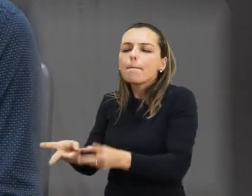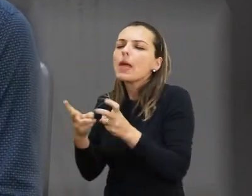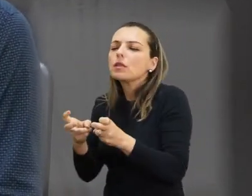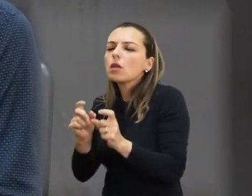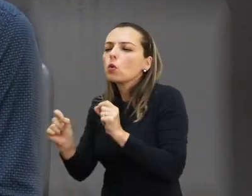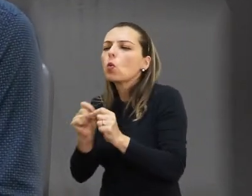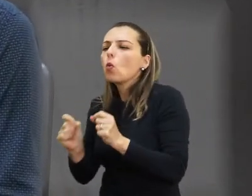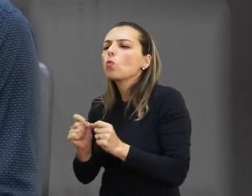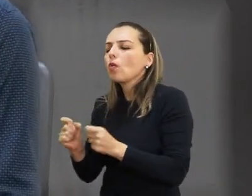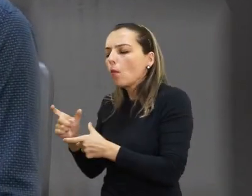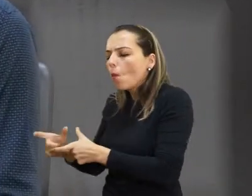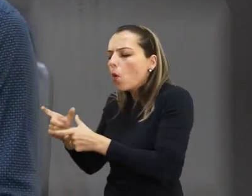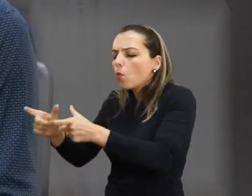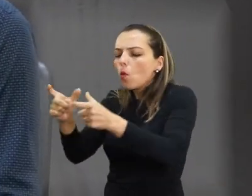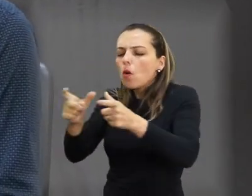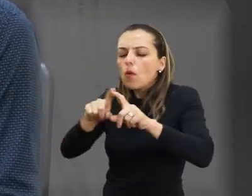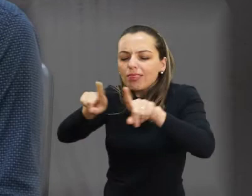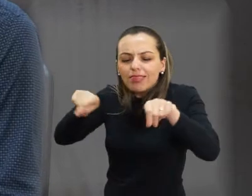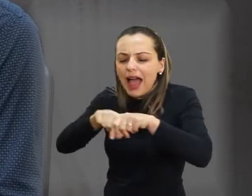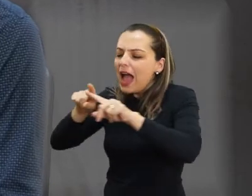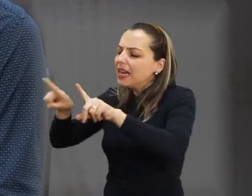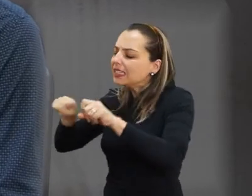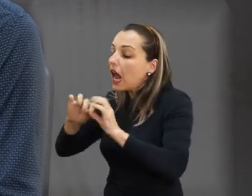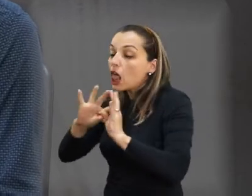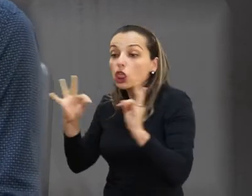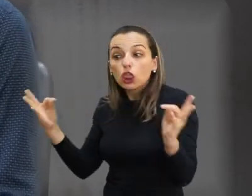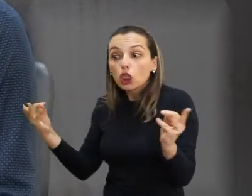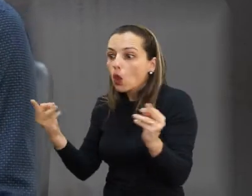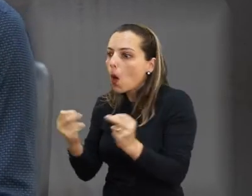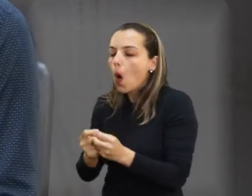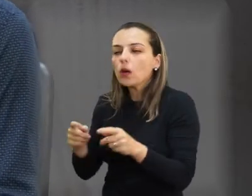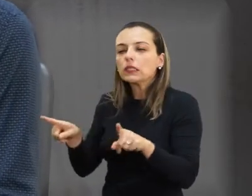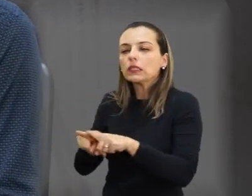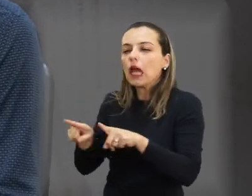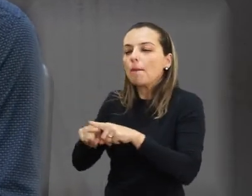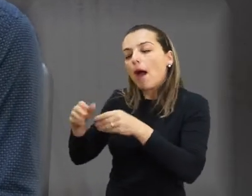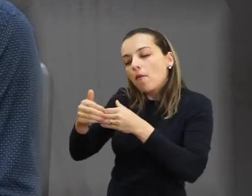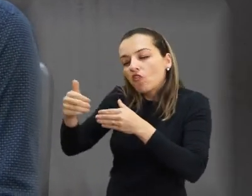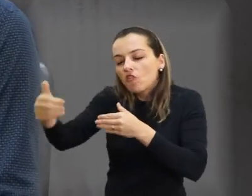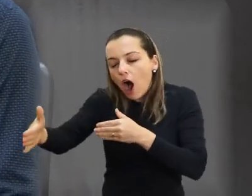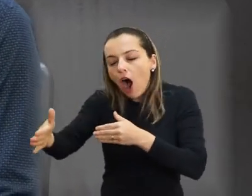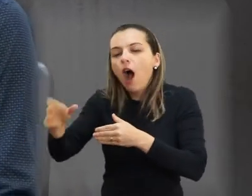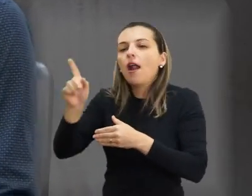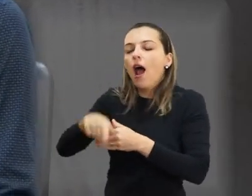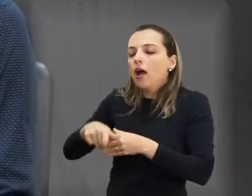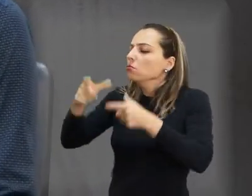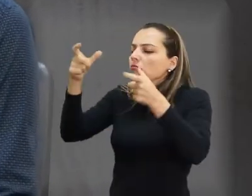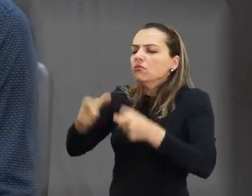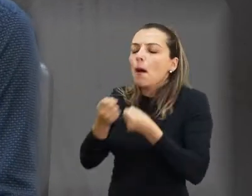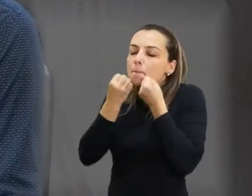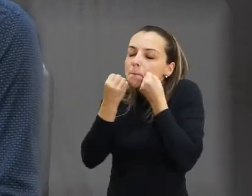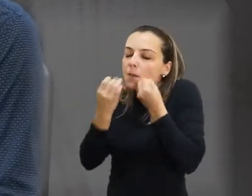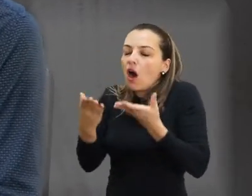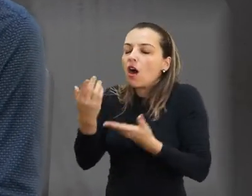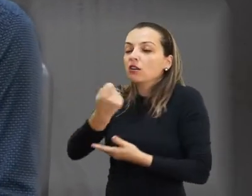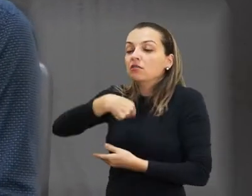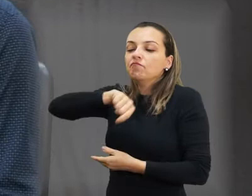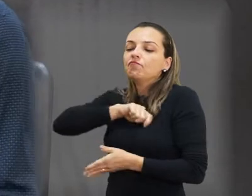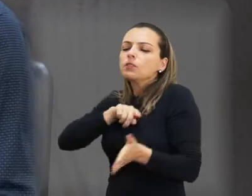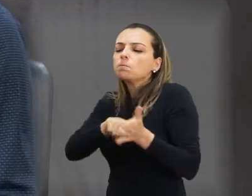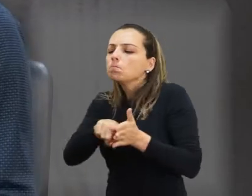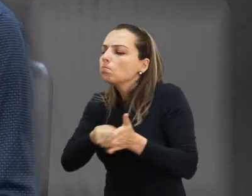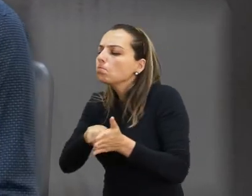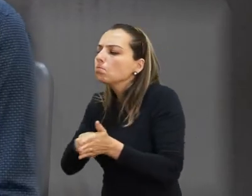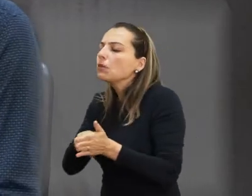dos locais até a sala de brinquedo, até a parte do quintal lá fora, que é um quintal amplo. Eles realmente escolheram o local bom. A gente foi fiscalizar para não